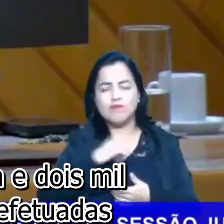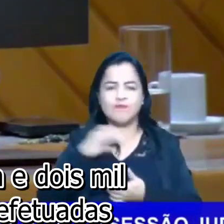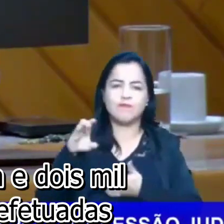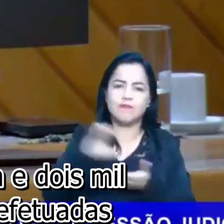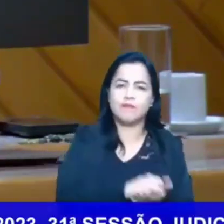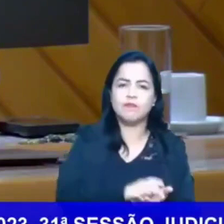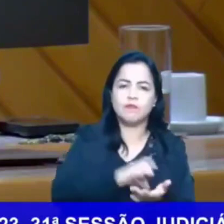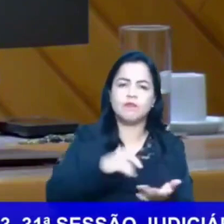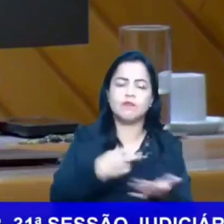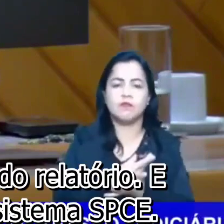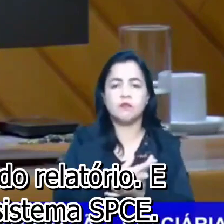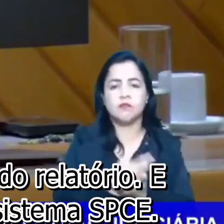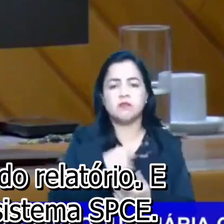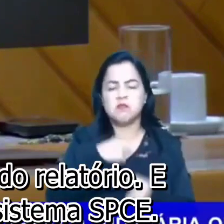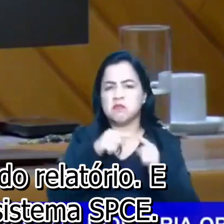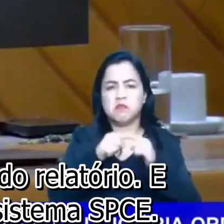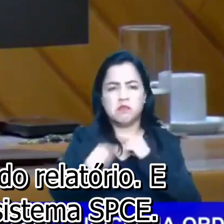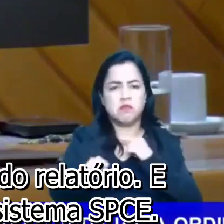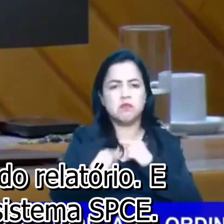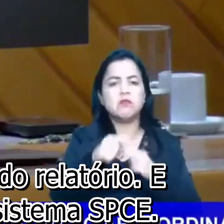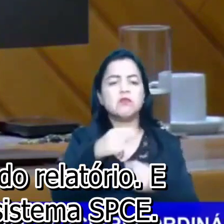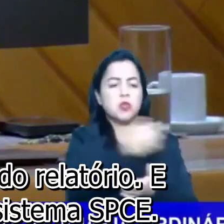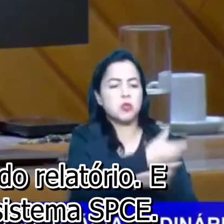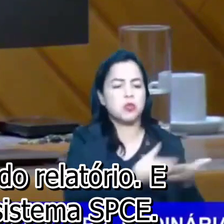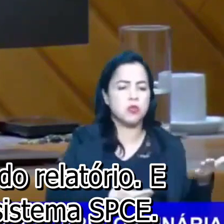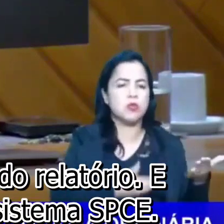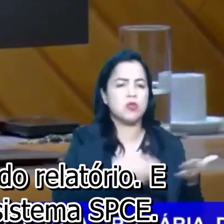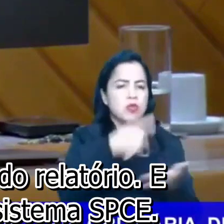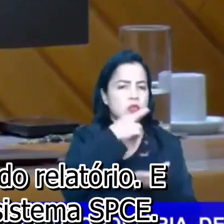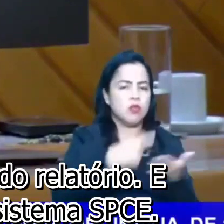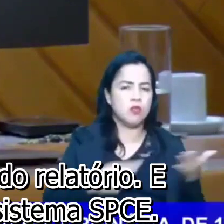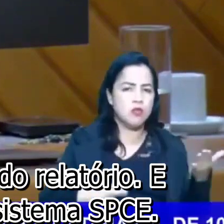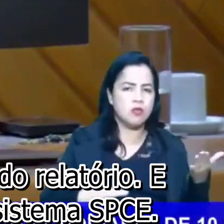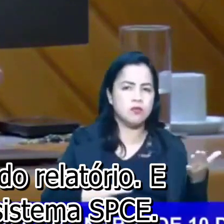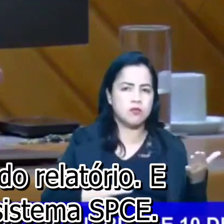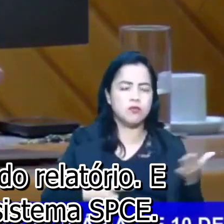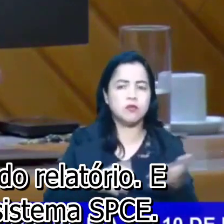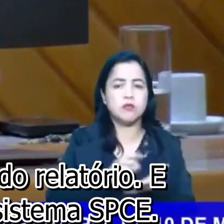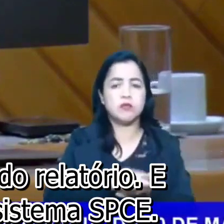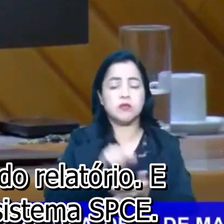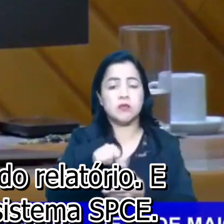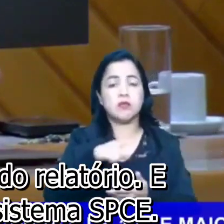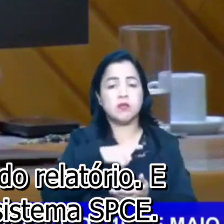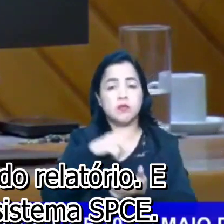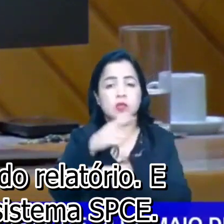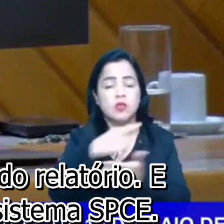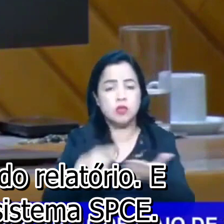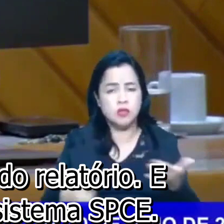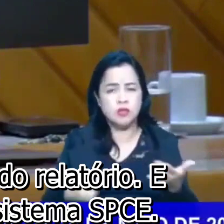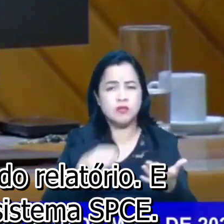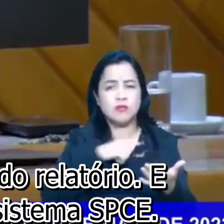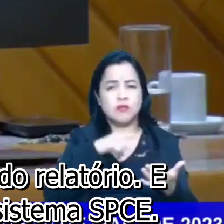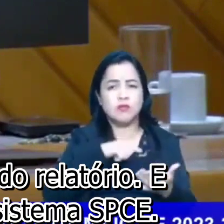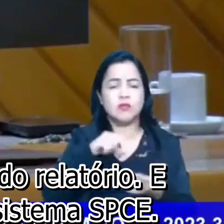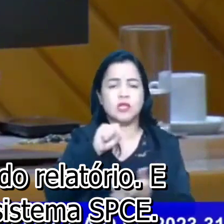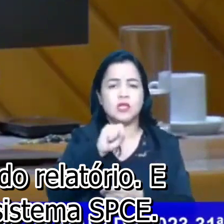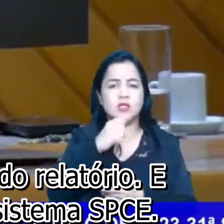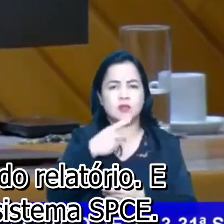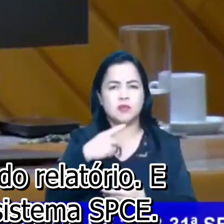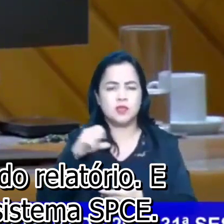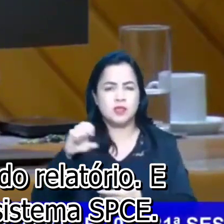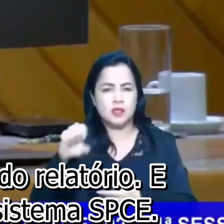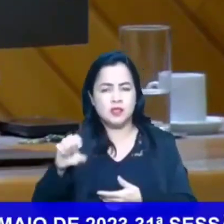efetuadas, ou seja, está inconsistente com o registro no referido relatório. E no relatório de exame da prestação de contas do sistema